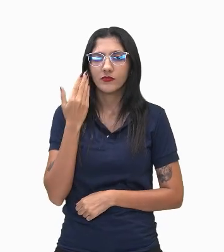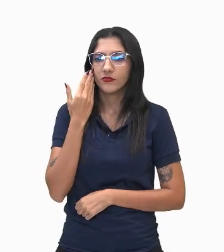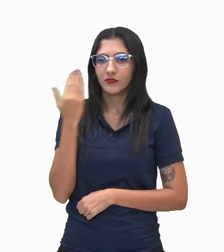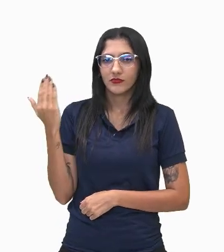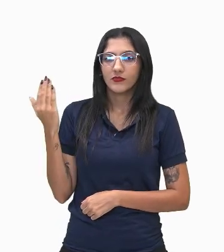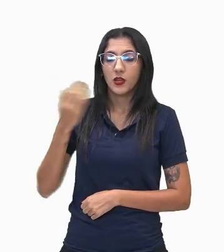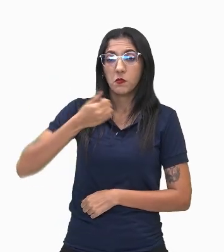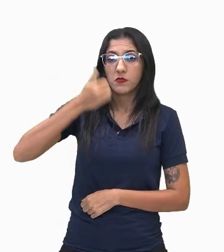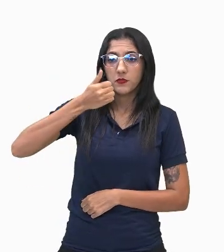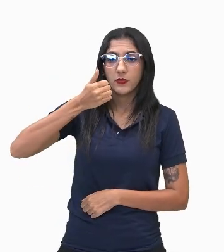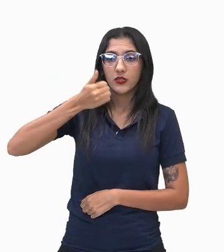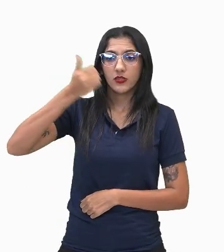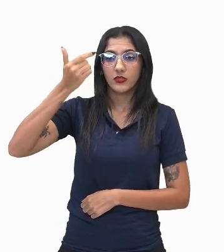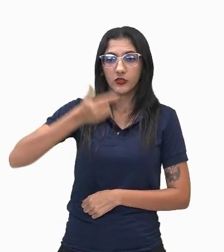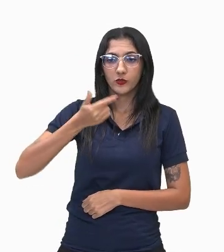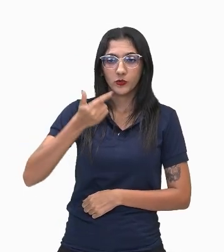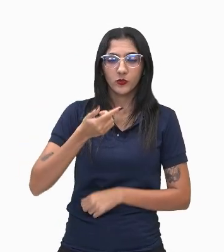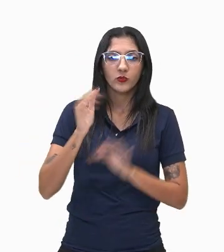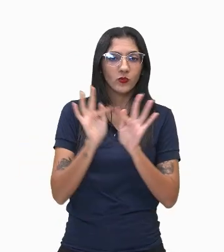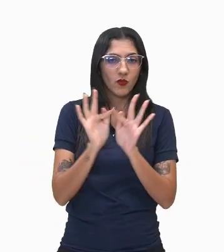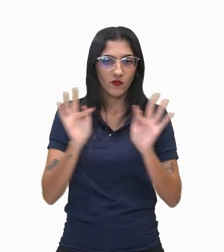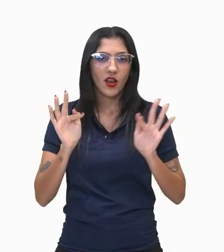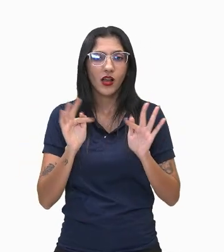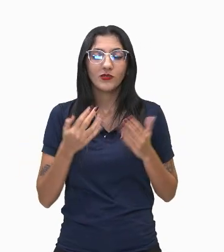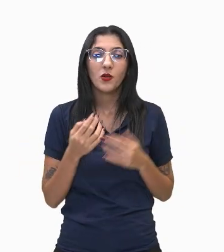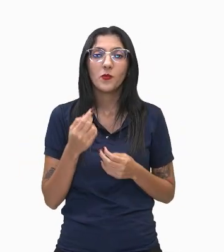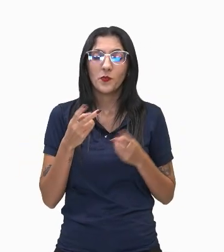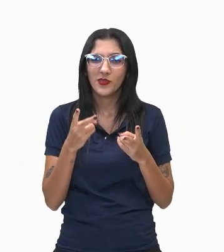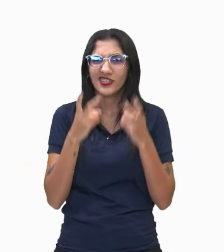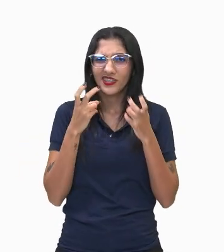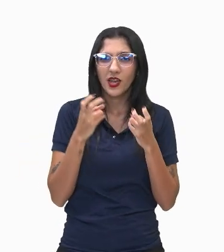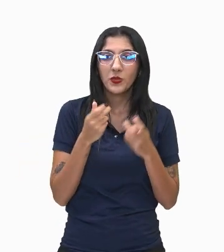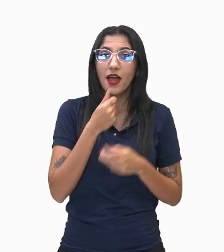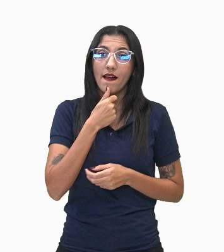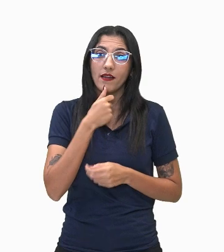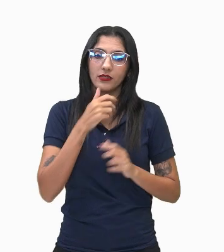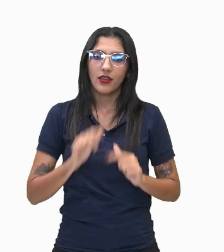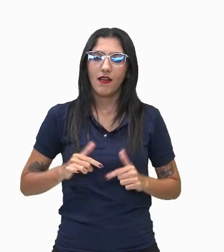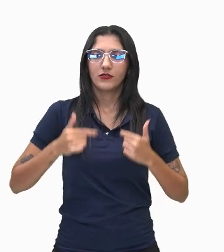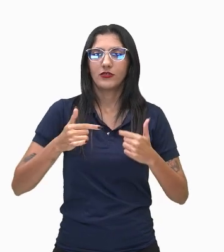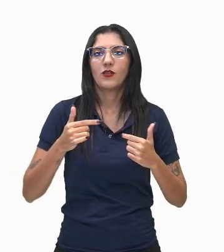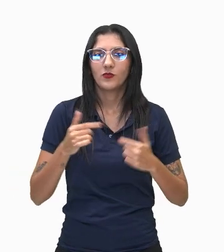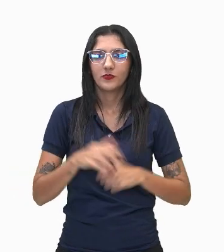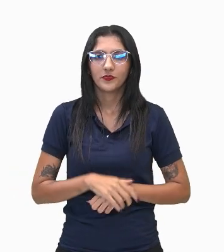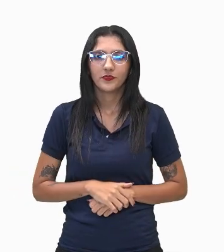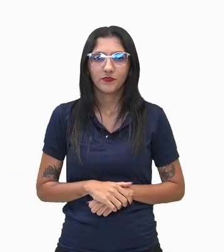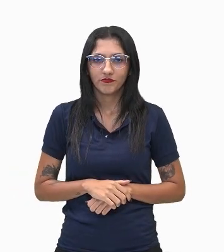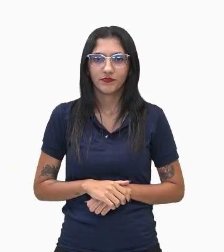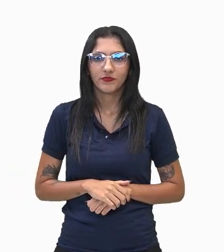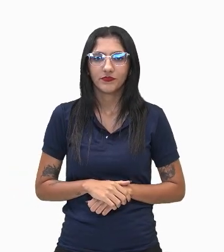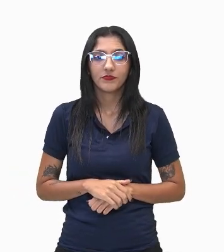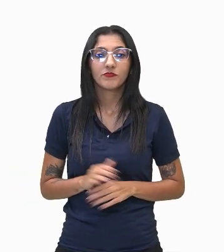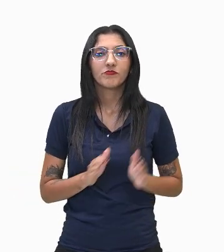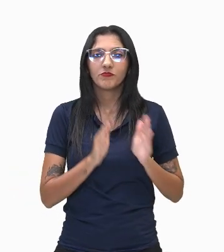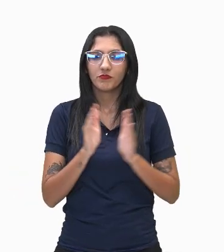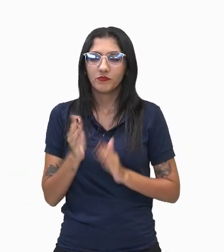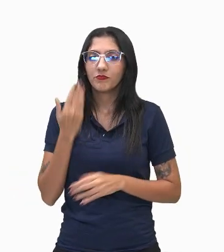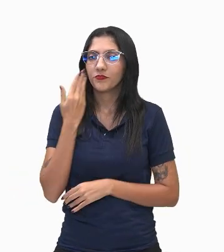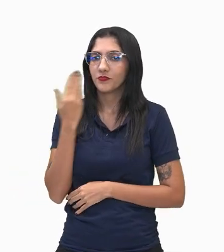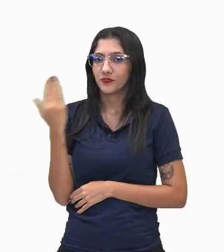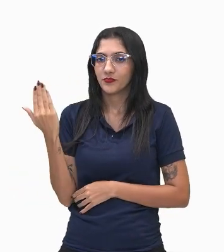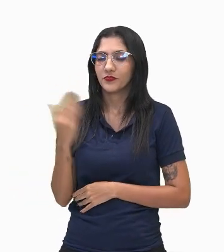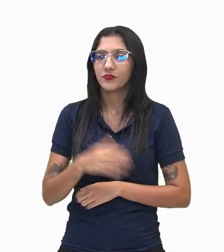comemorará o aniversário com a família, é algo que vai acontecer. E o futuro do pretérito, embora